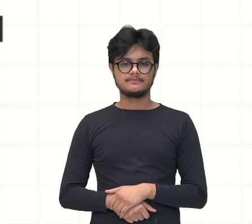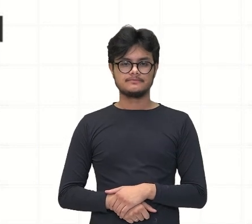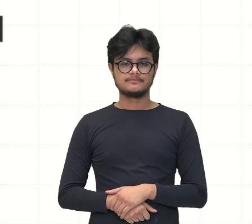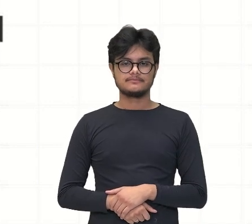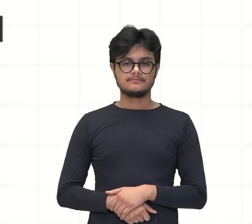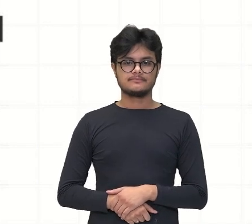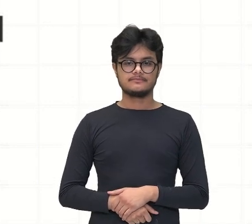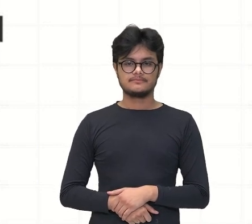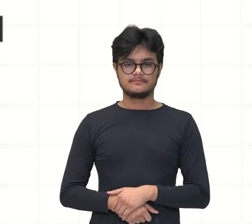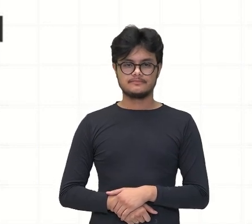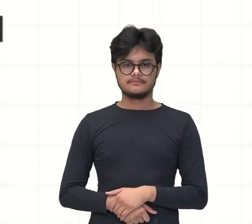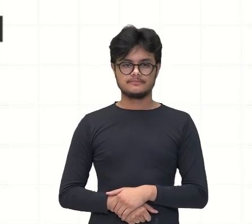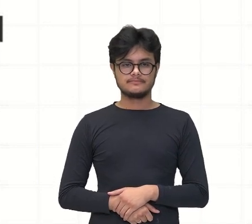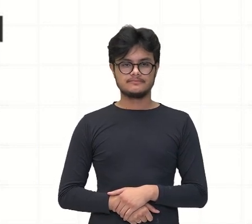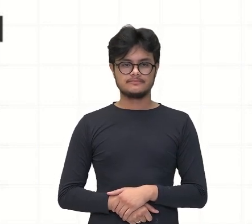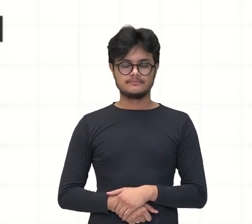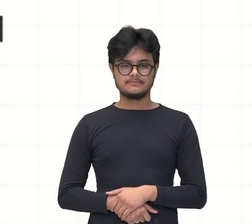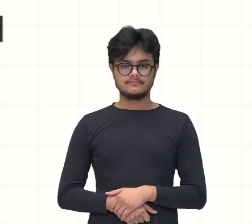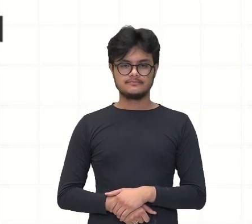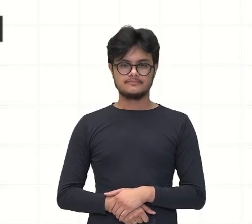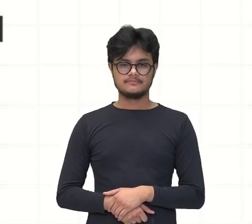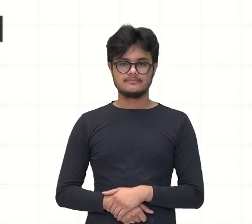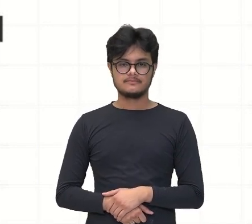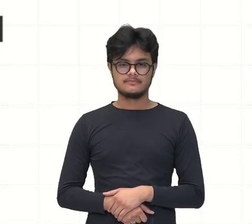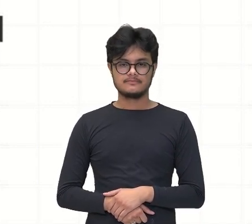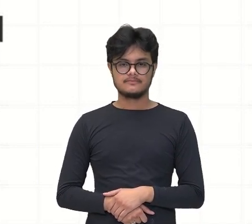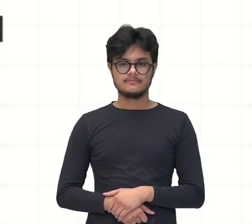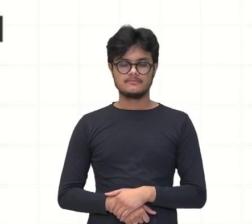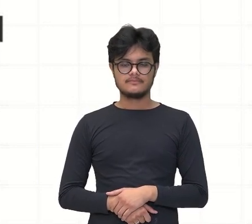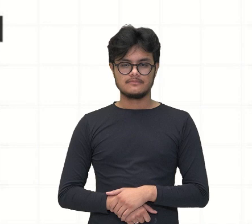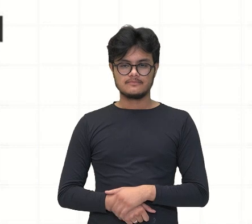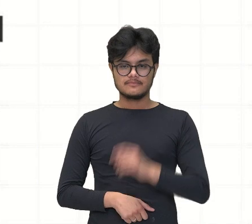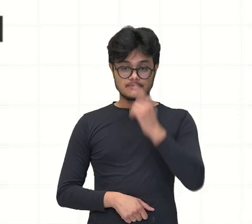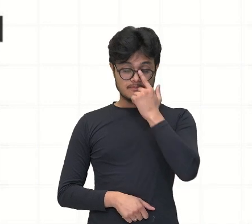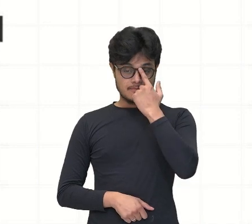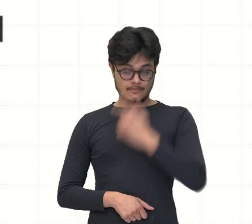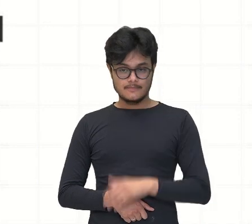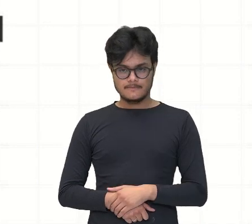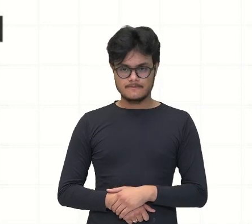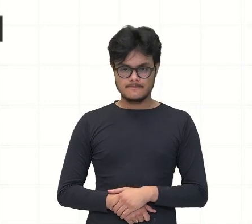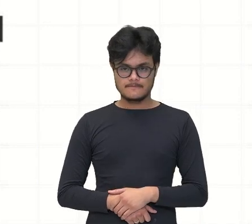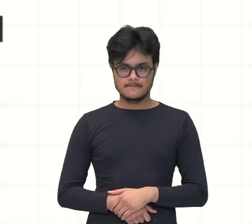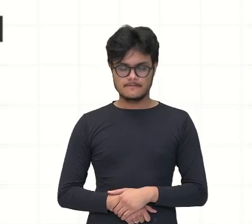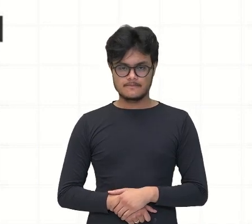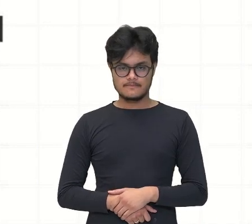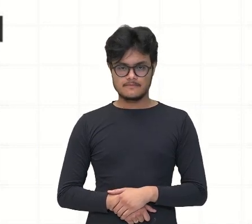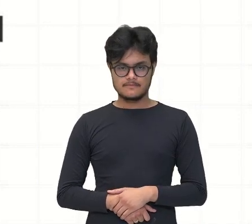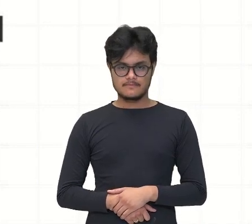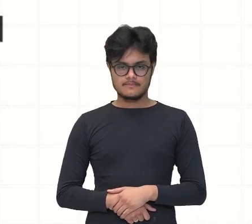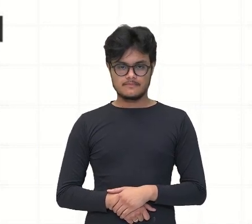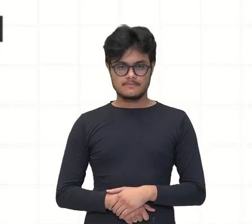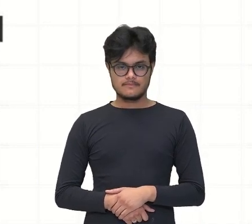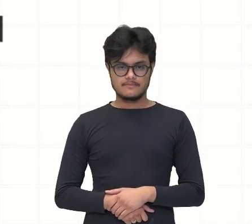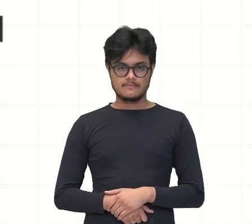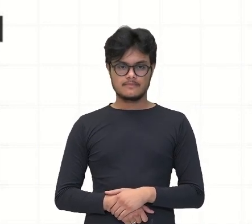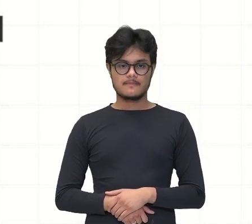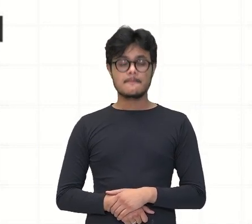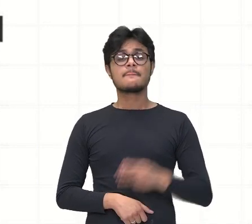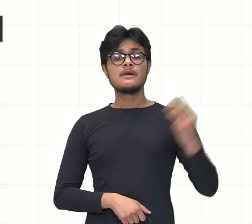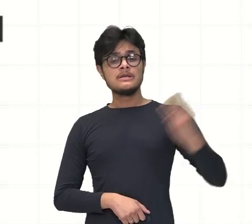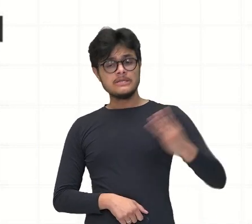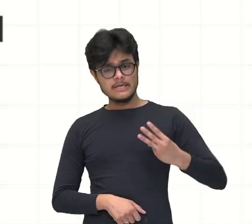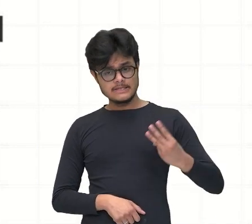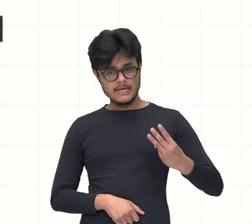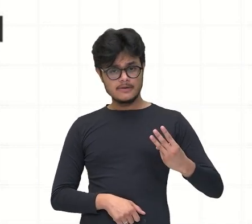Certifique-se de que os rótulos estejam claramente legíveis e em uma unidade lógica. O terceiro passo